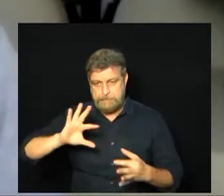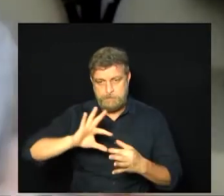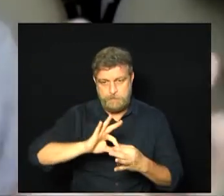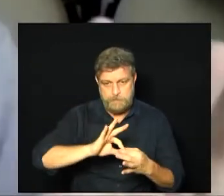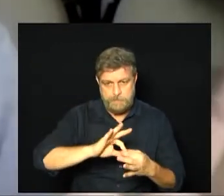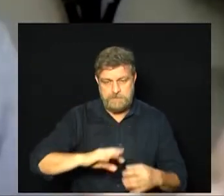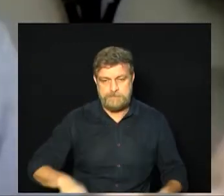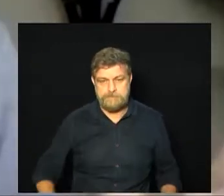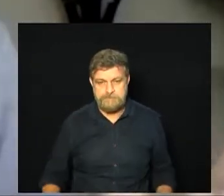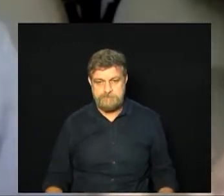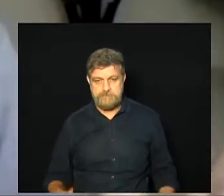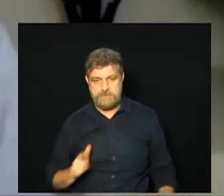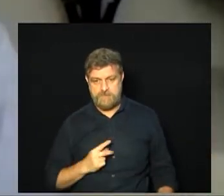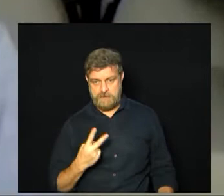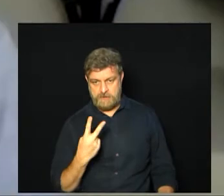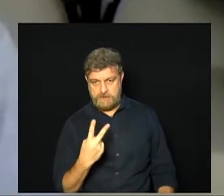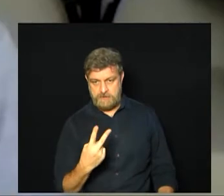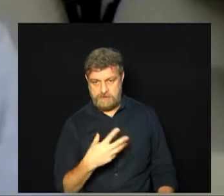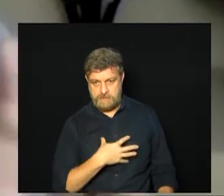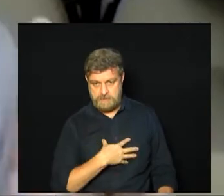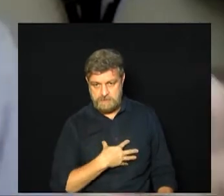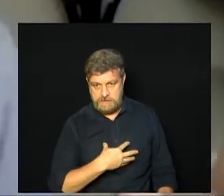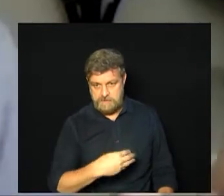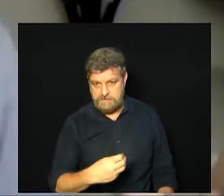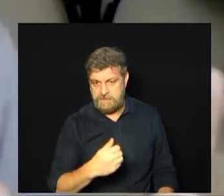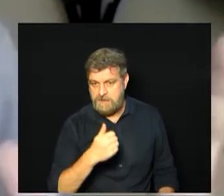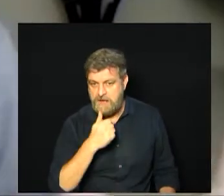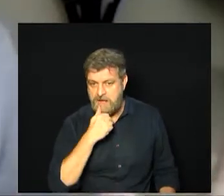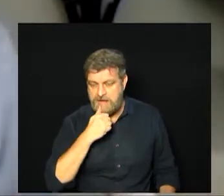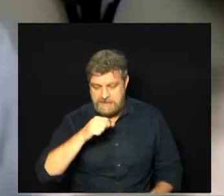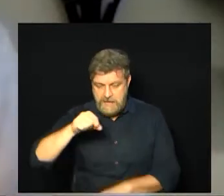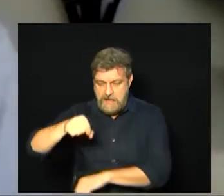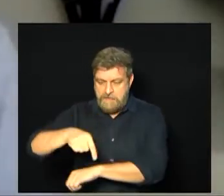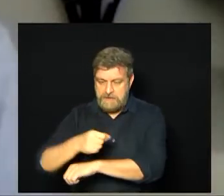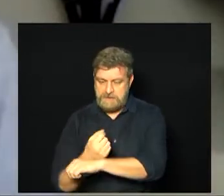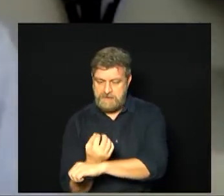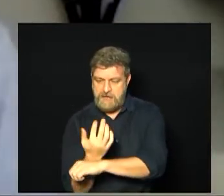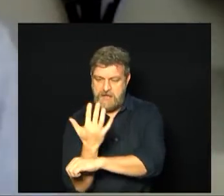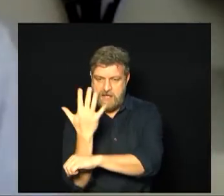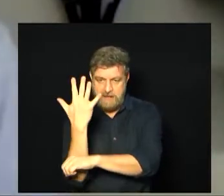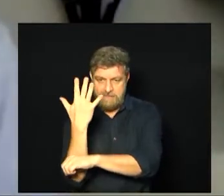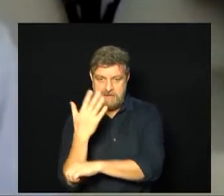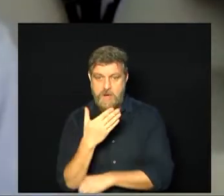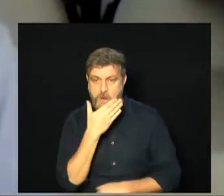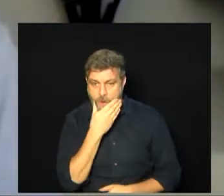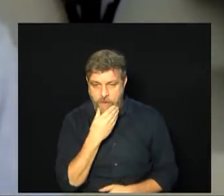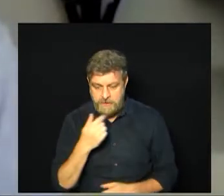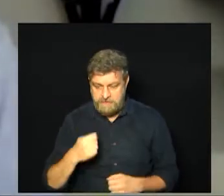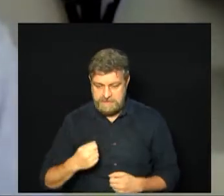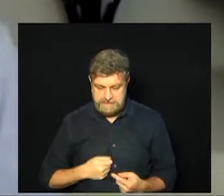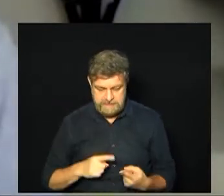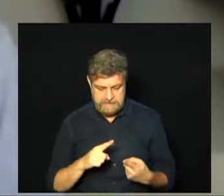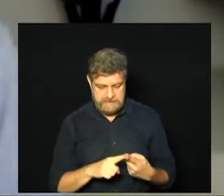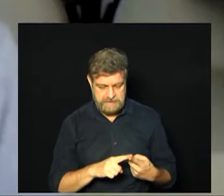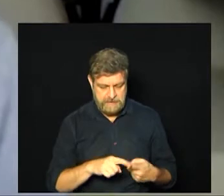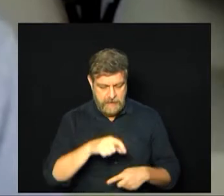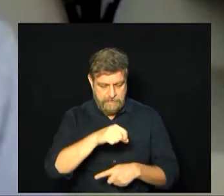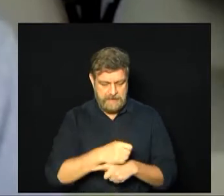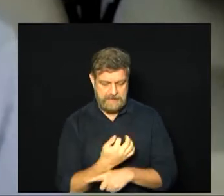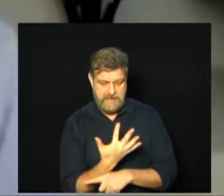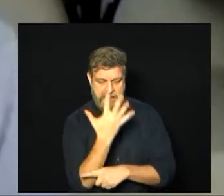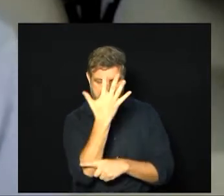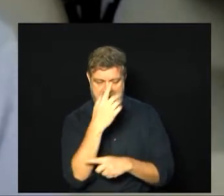um sonho. Eu tenho 2 filhos, ainda não plantei árvores, porque dizem que o homem se completa quando ele planta árvores, tem filho, escreve um